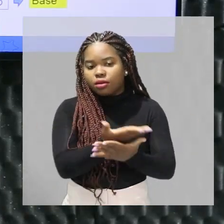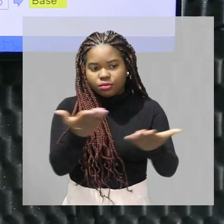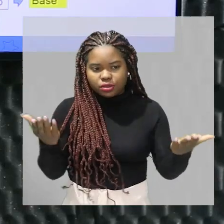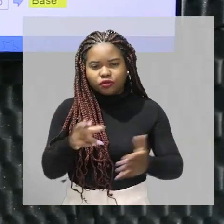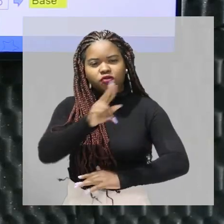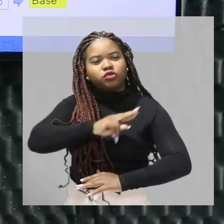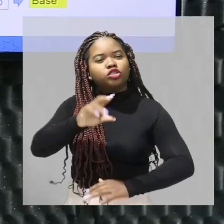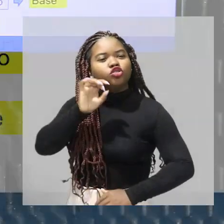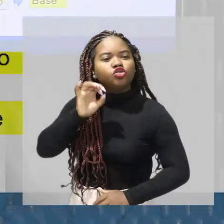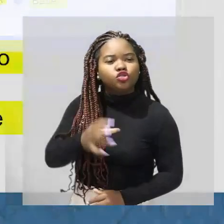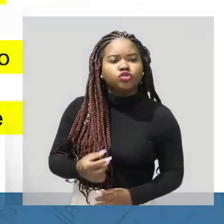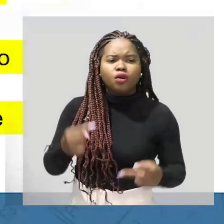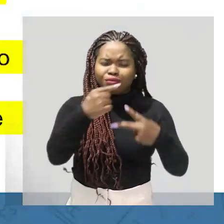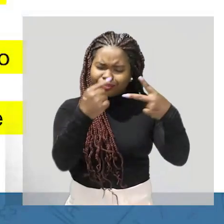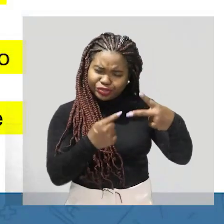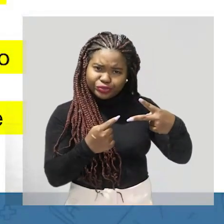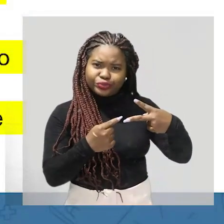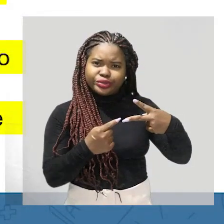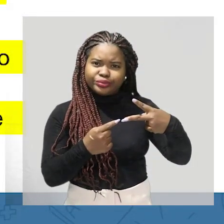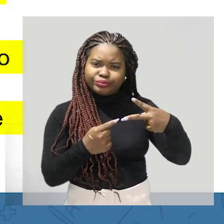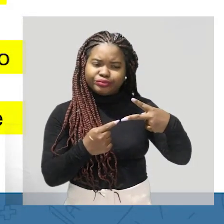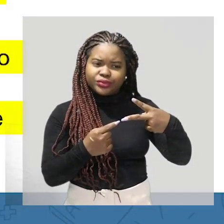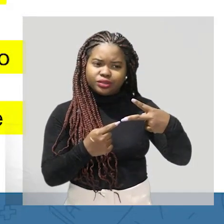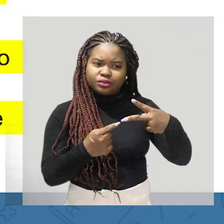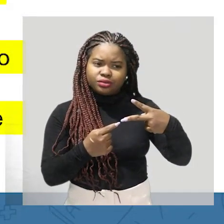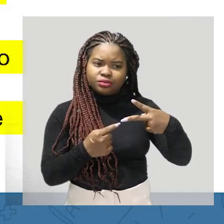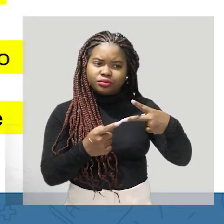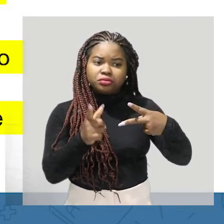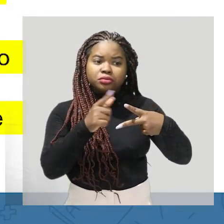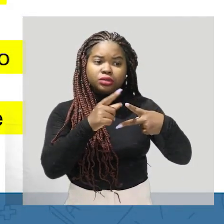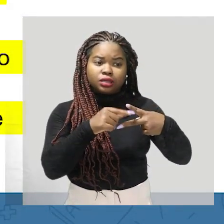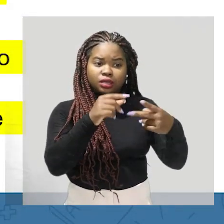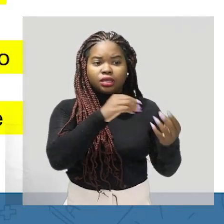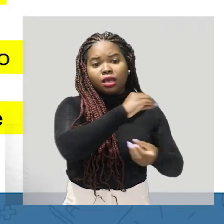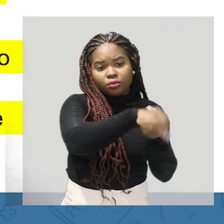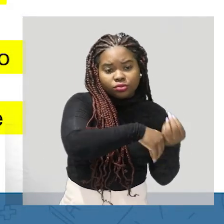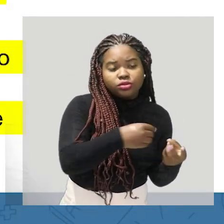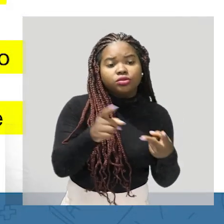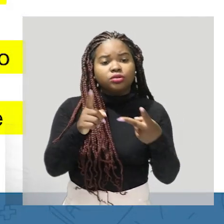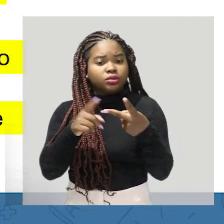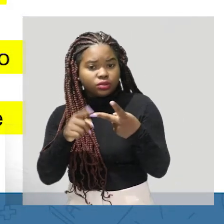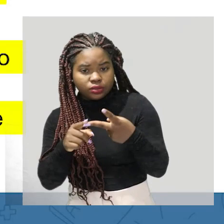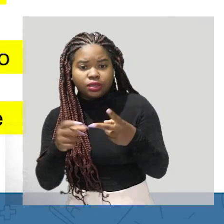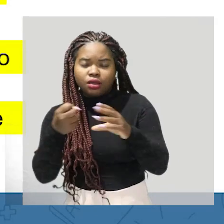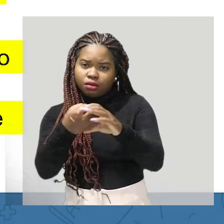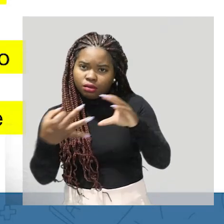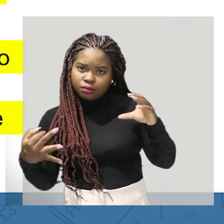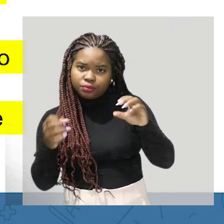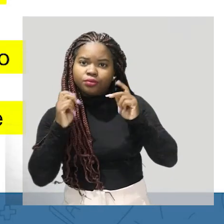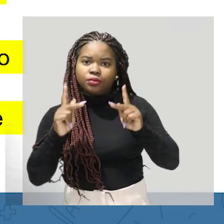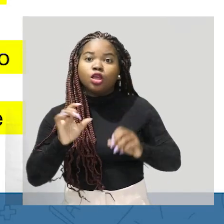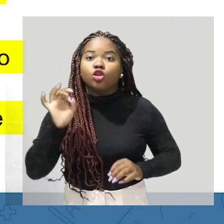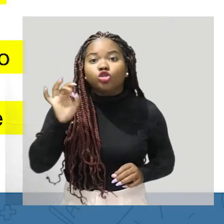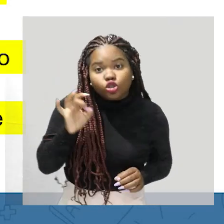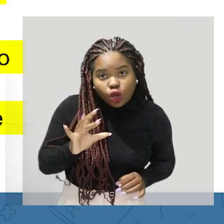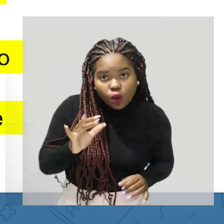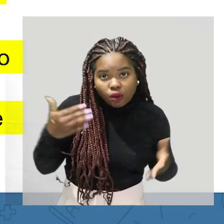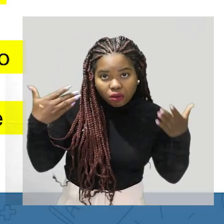vou utilizar apenas as 2 colunas. A coluna que fala da substância e a coluna que relaciona